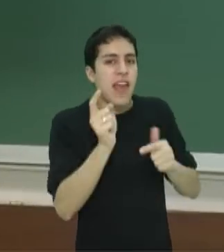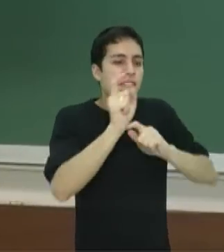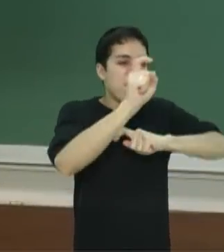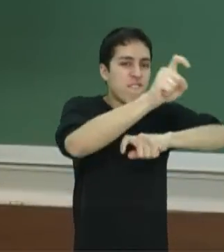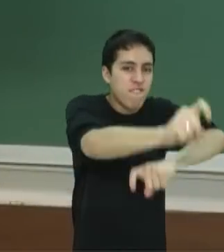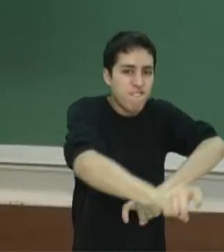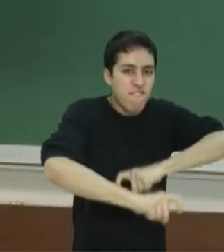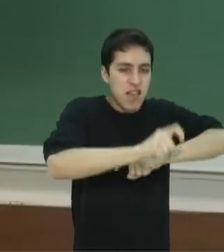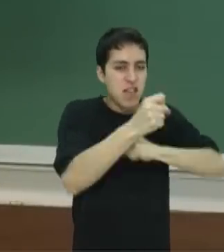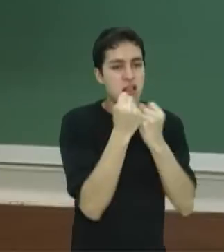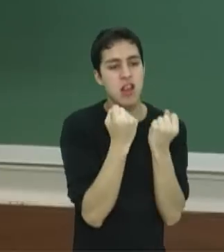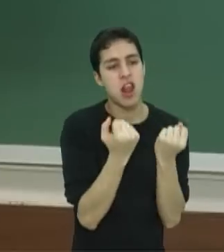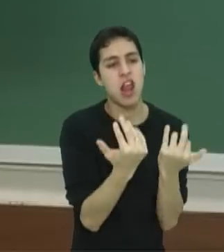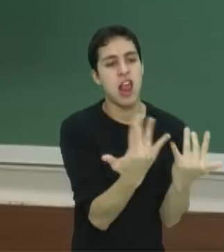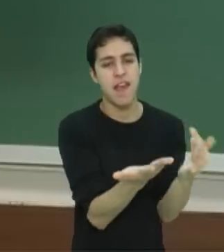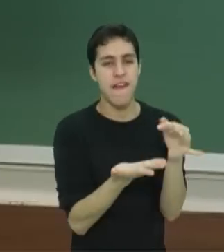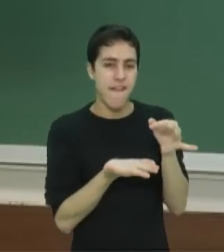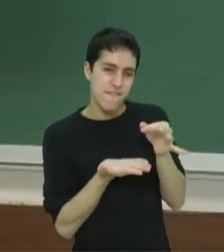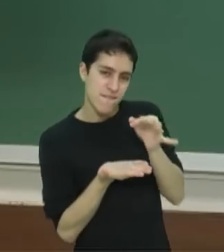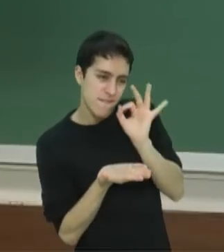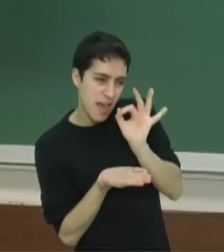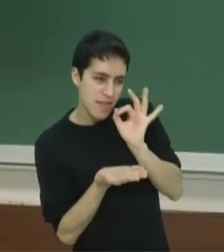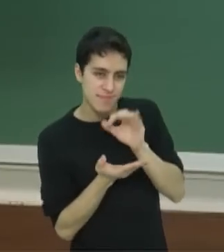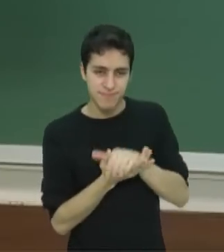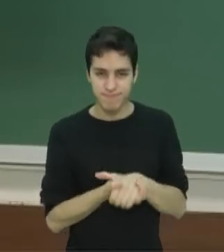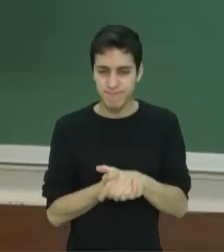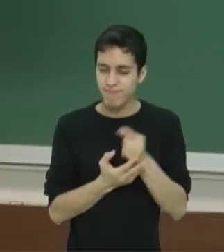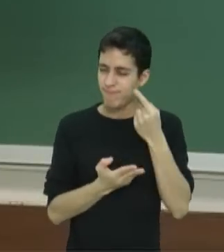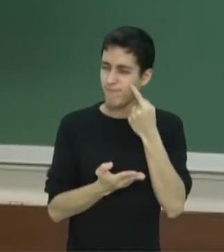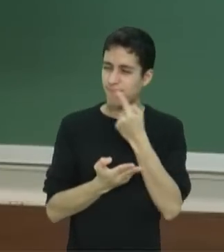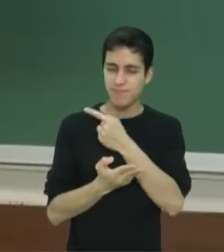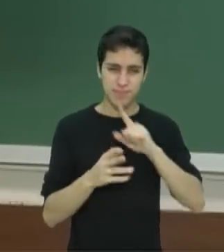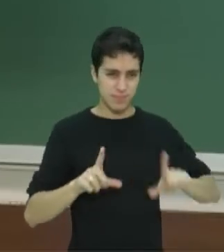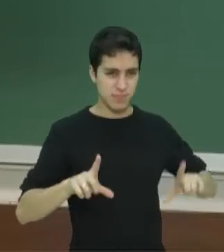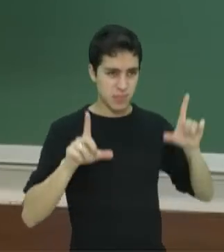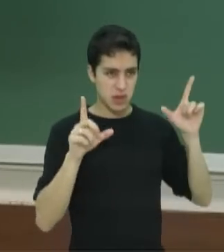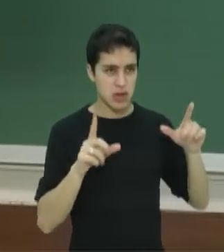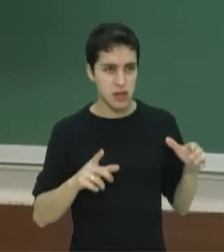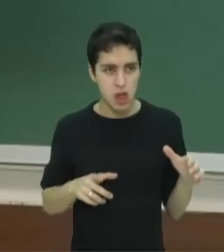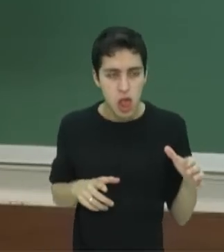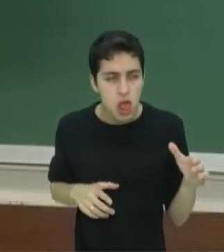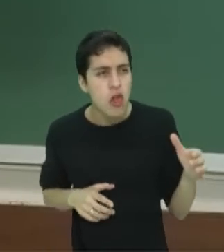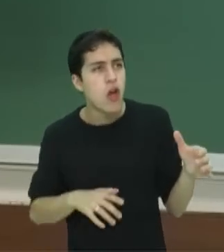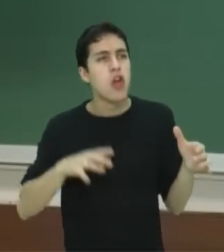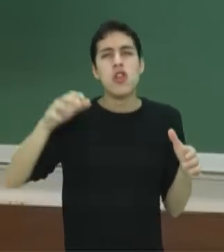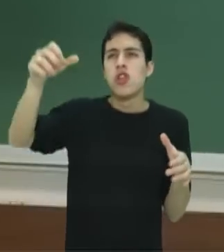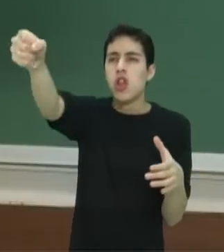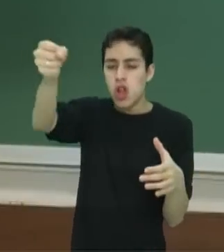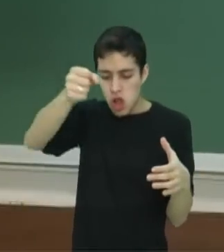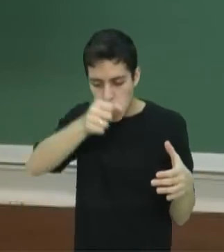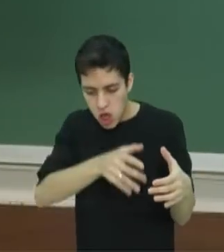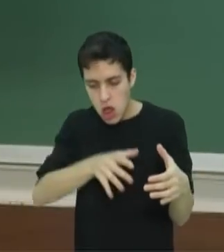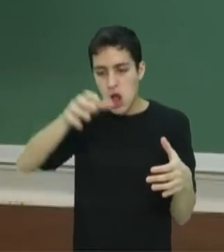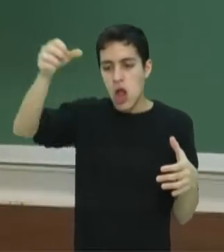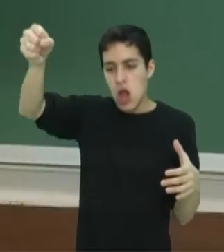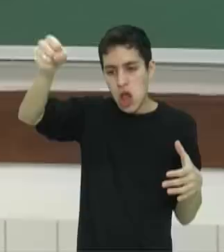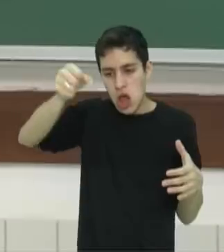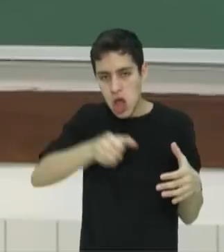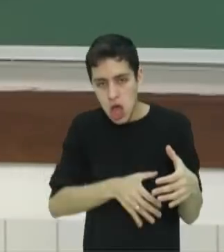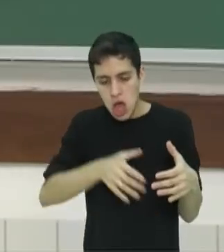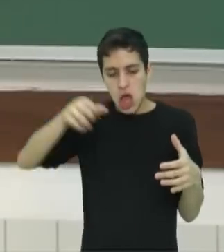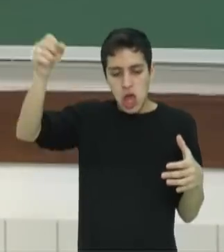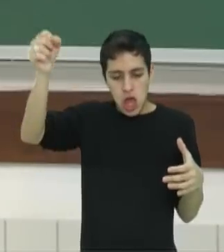essa representação, né, dos imigrantes colhendo aqui o café e trabalhando, que era um